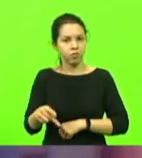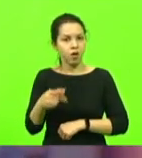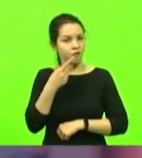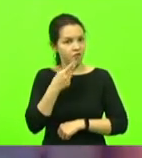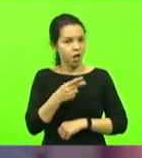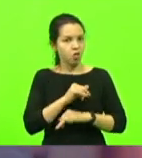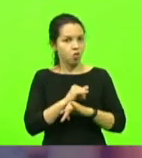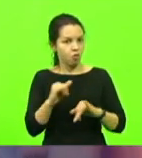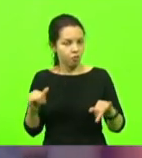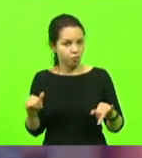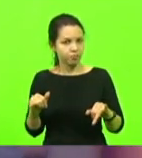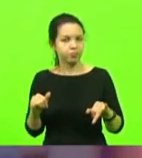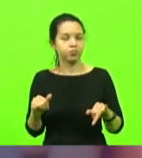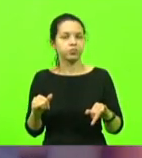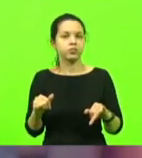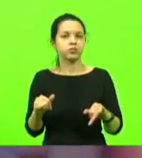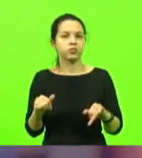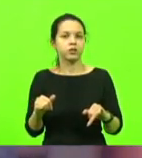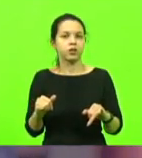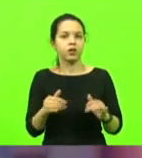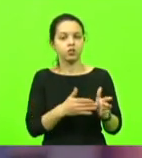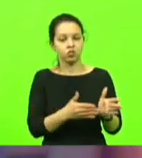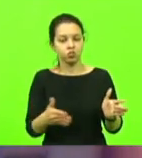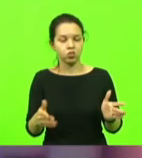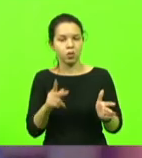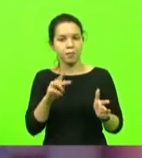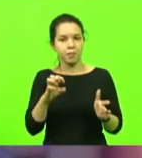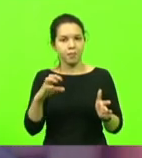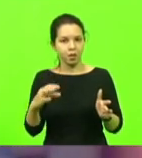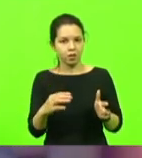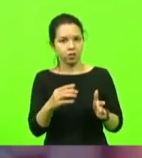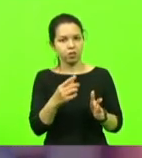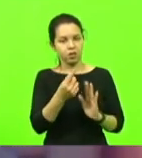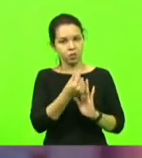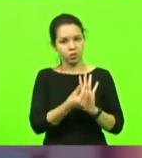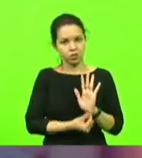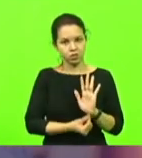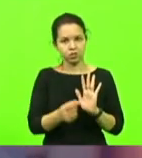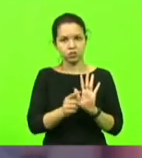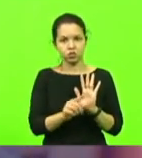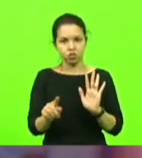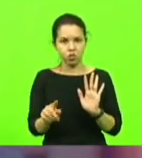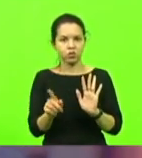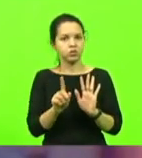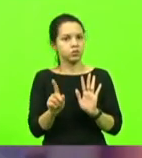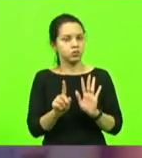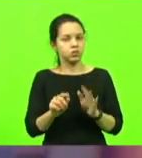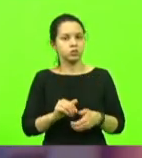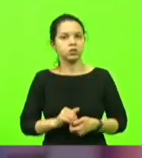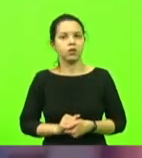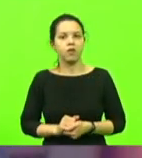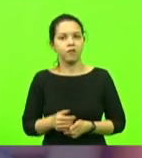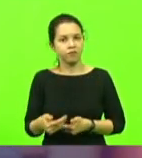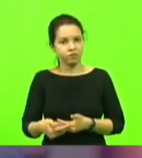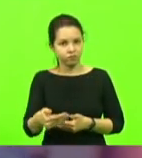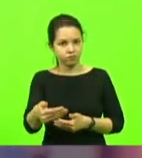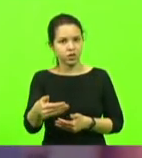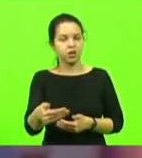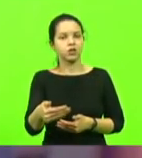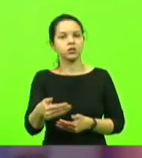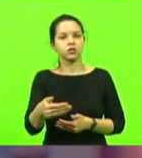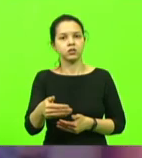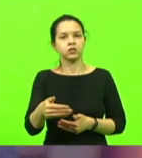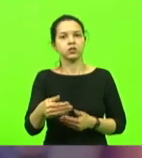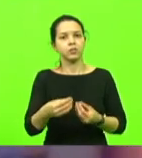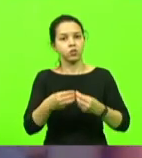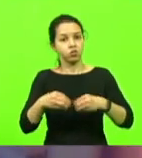fez e se traduziu na PEC da remuneração e que vai atingir hegemonicamente os